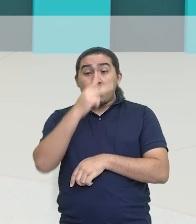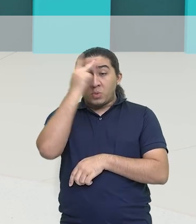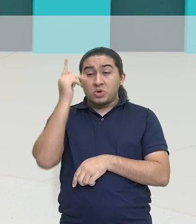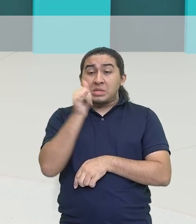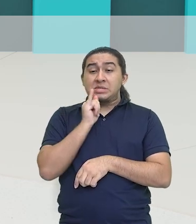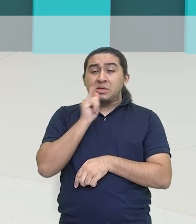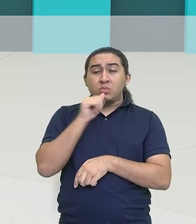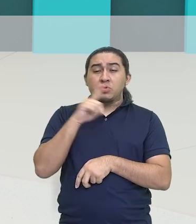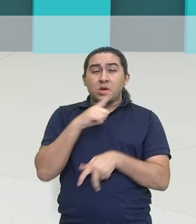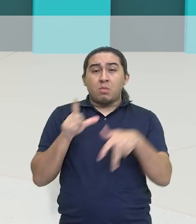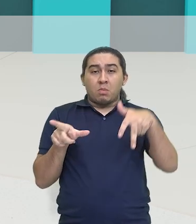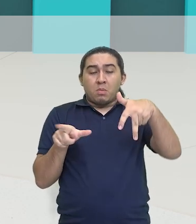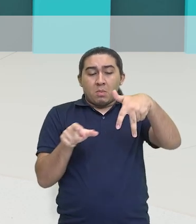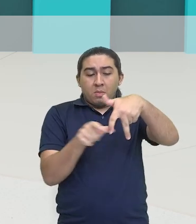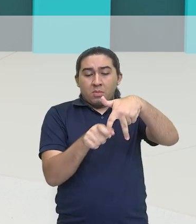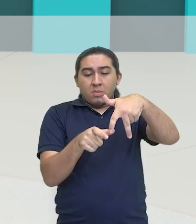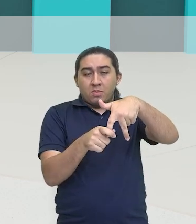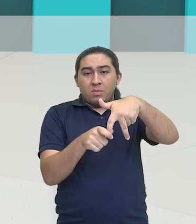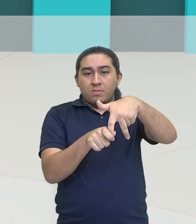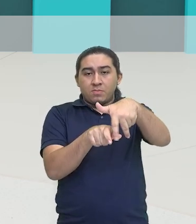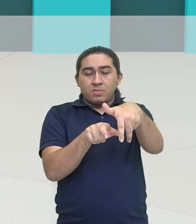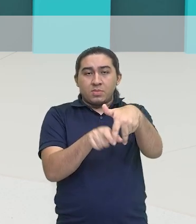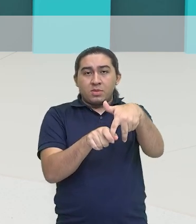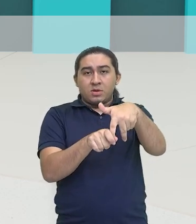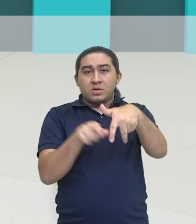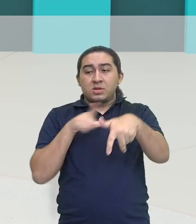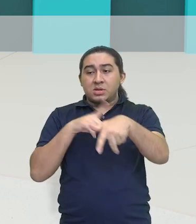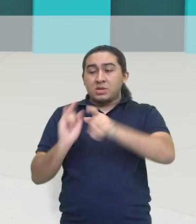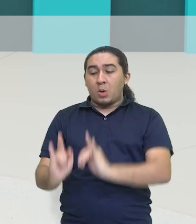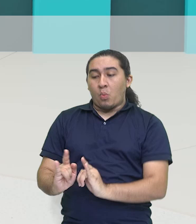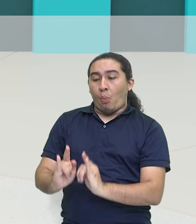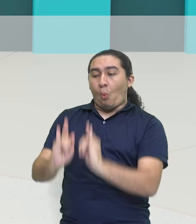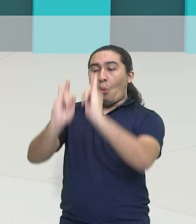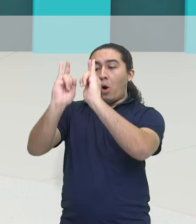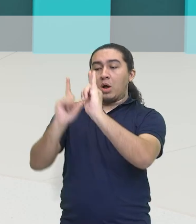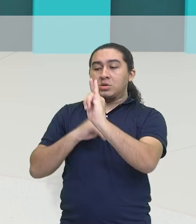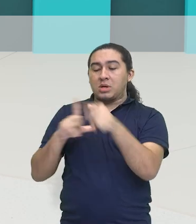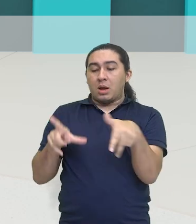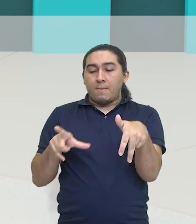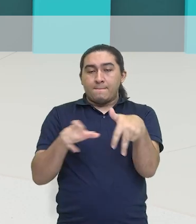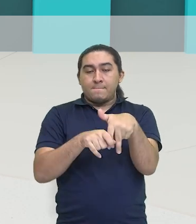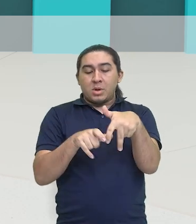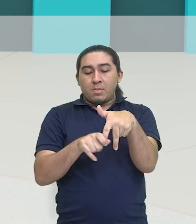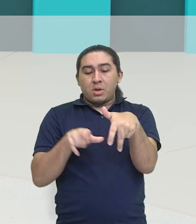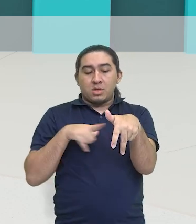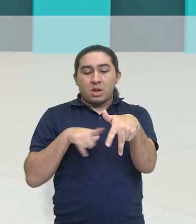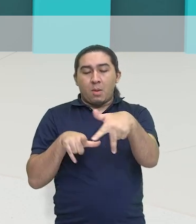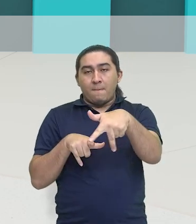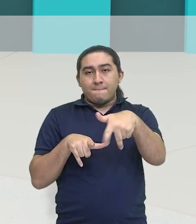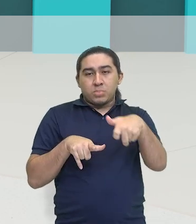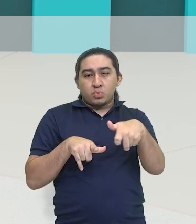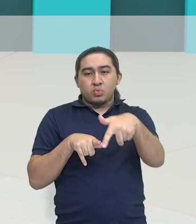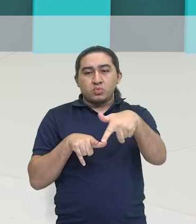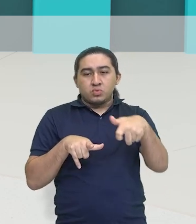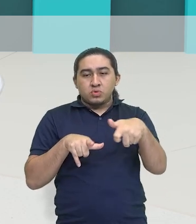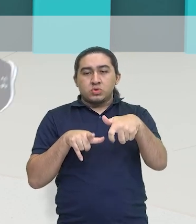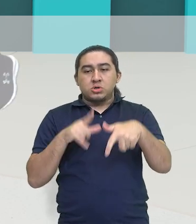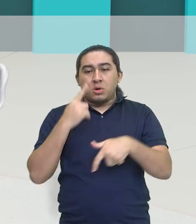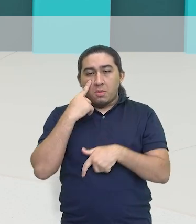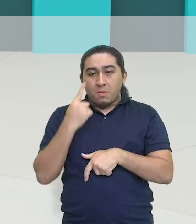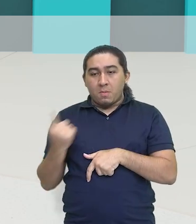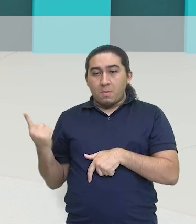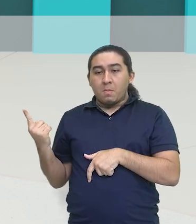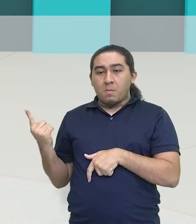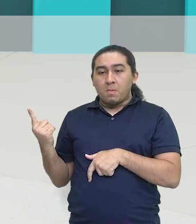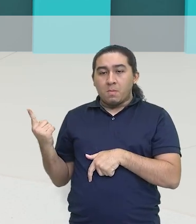uma caneleira aqui na parte dos pés aqui, né? Aquele pezinho e você